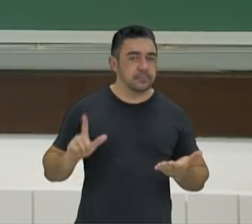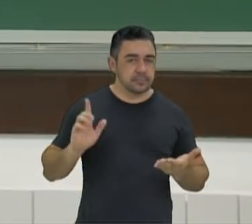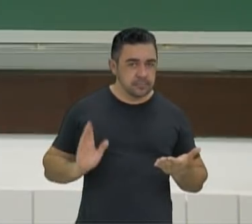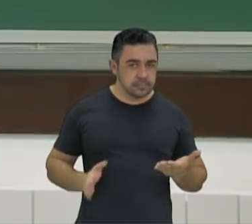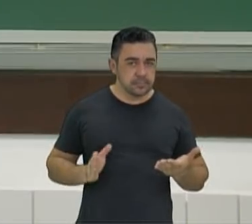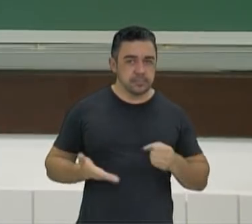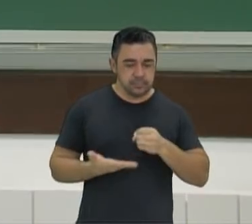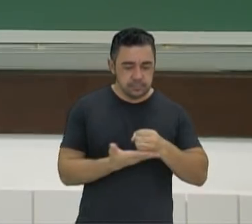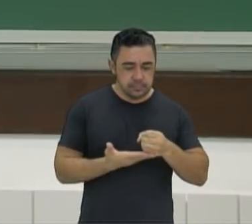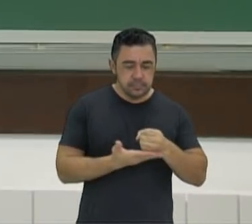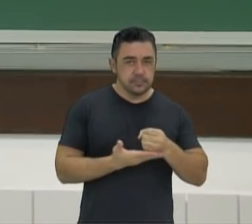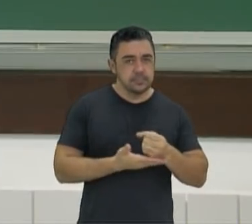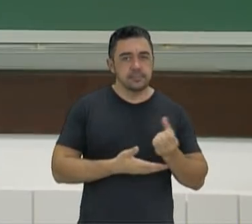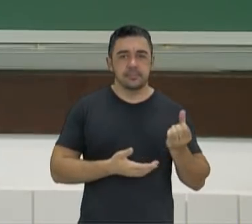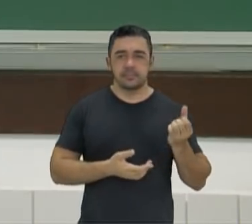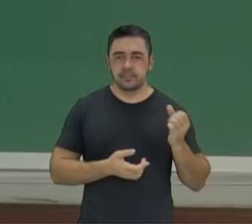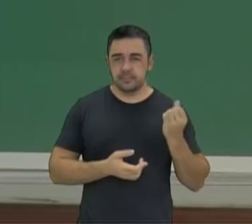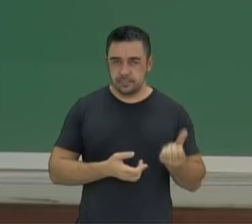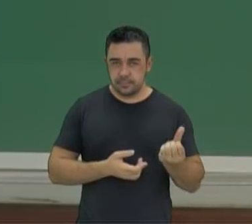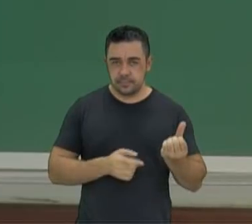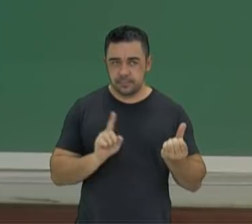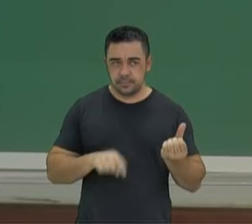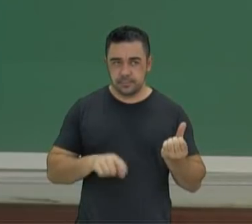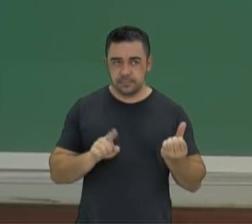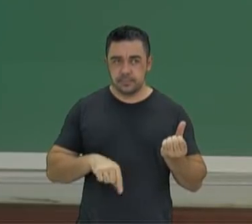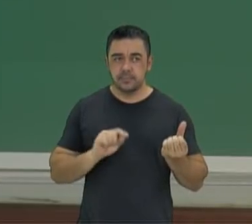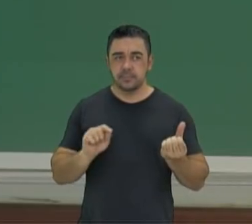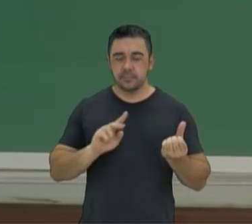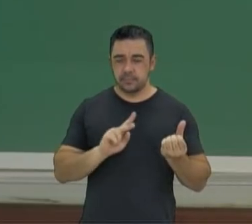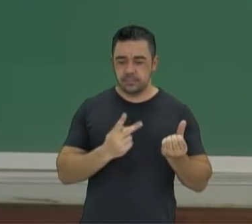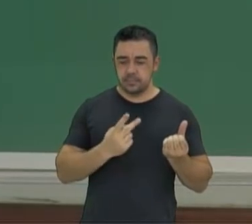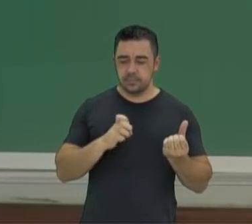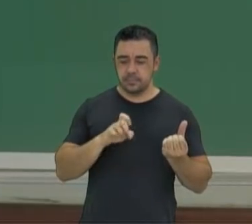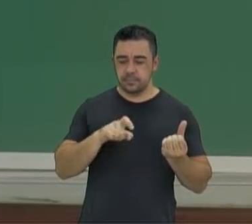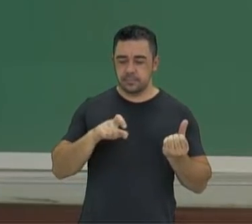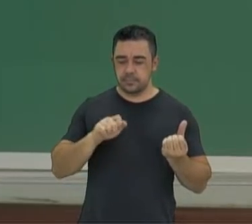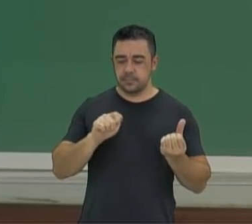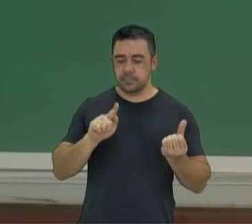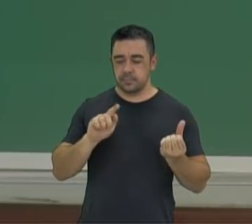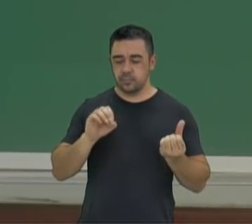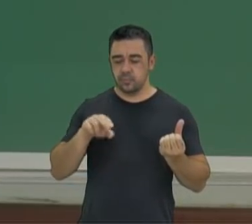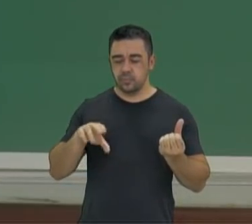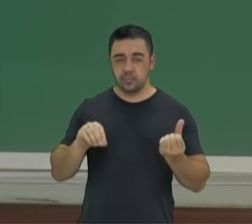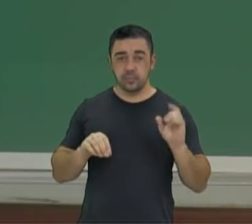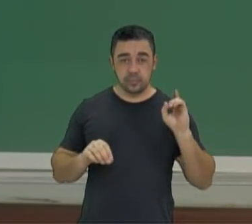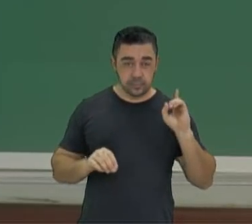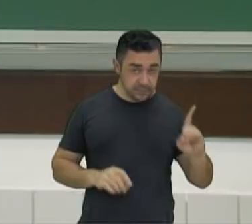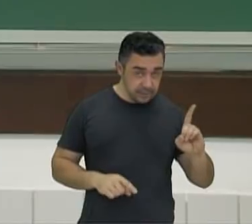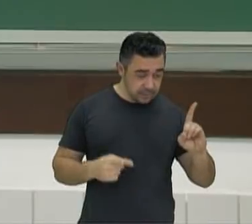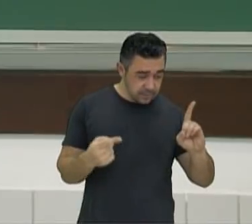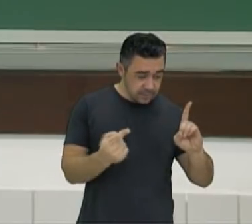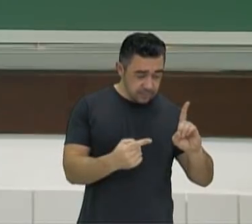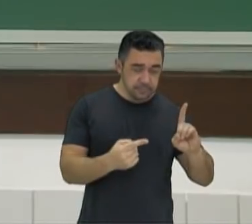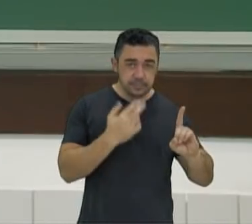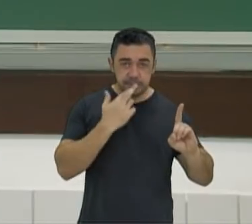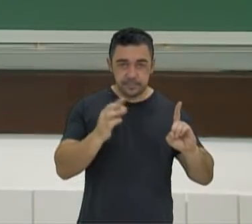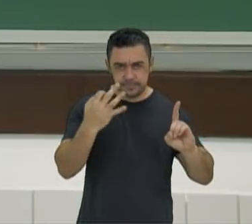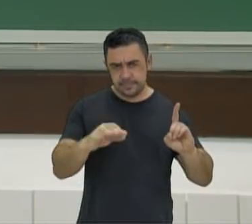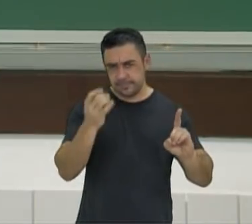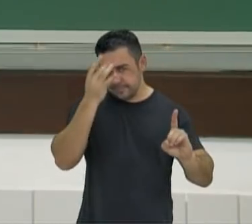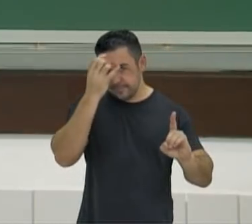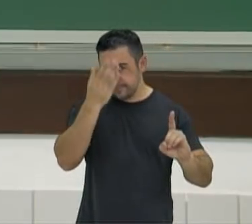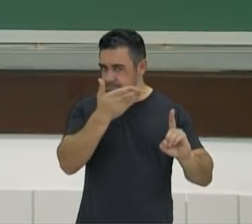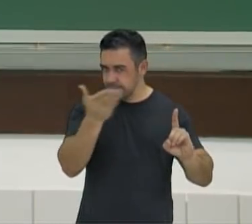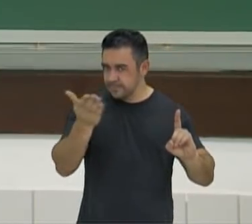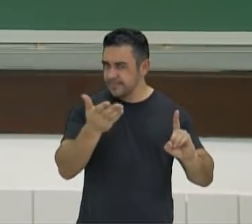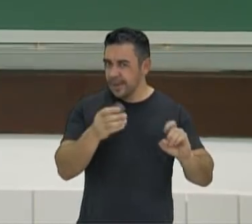Prisma de base hexagonal, a minha base só pode ser um hexágono. Letra D, hexágono. Bem facinho,